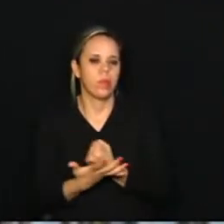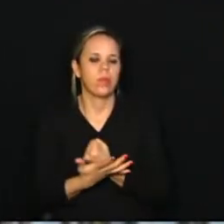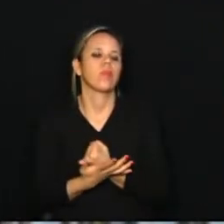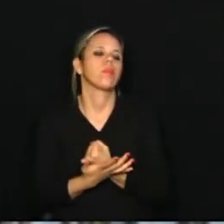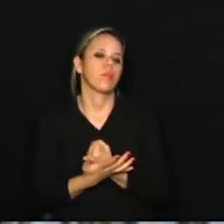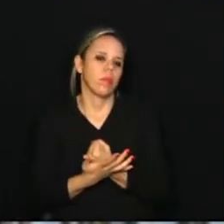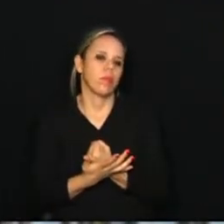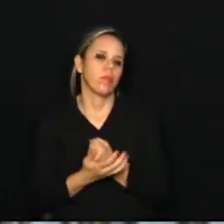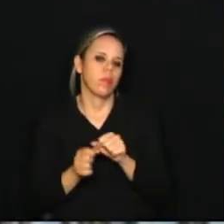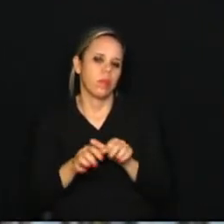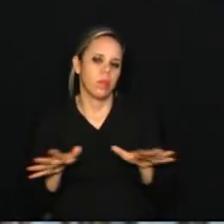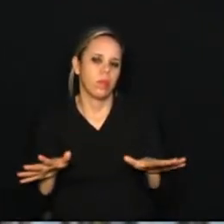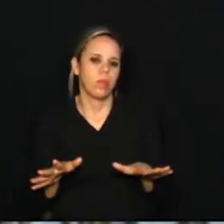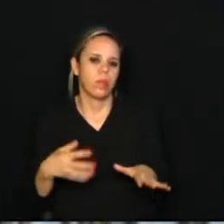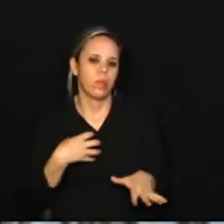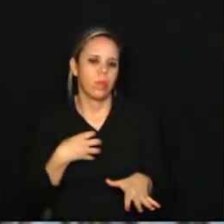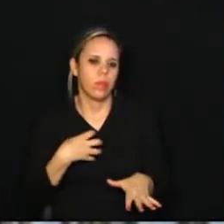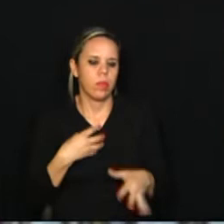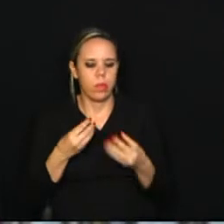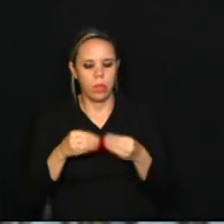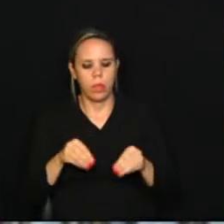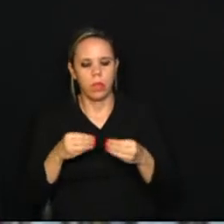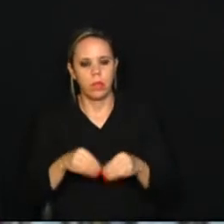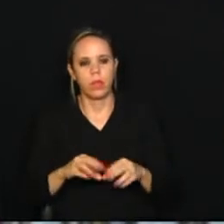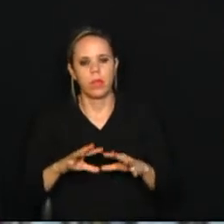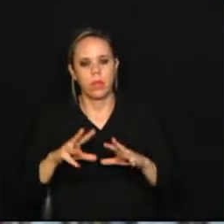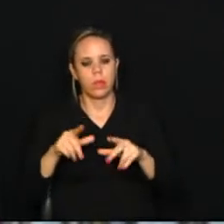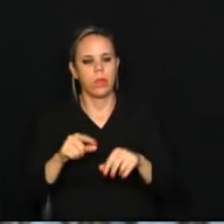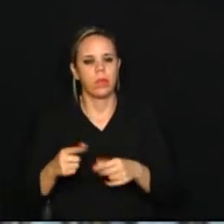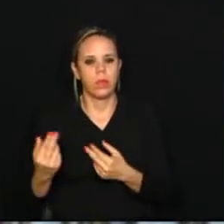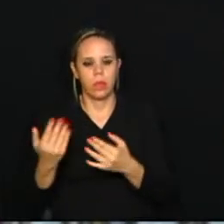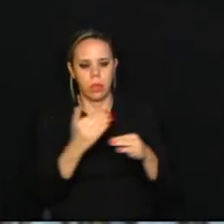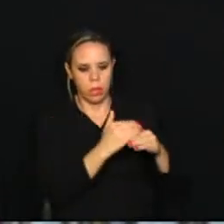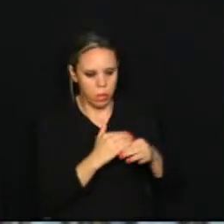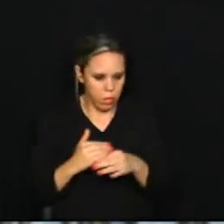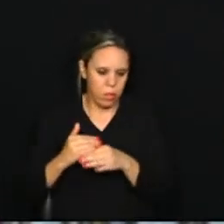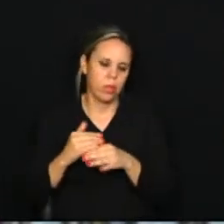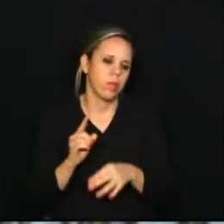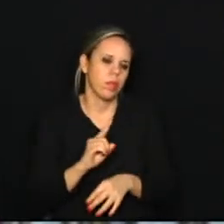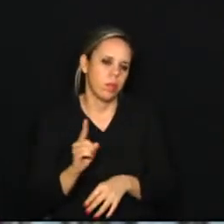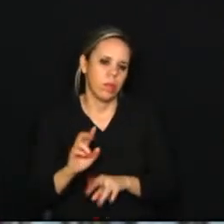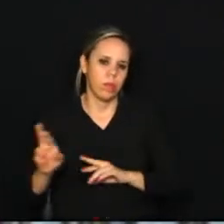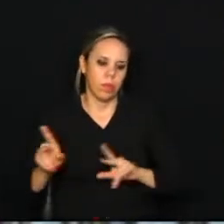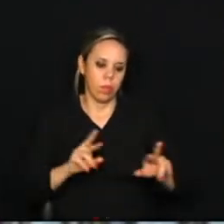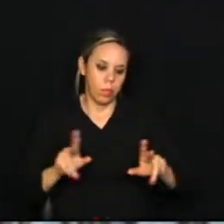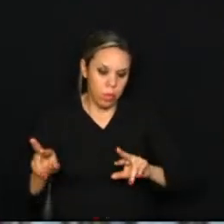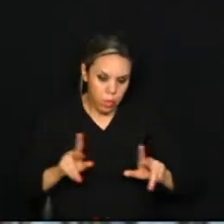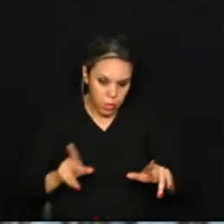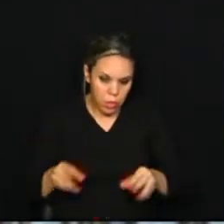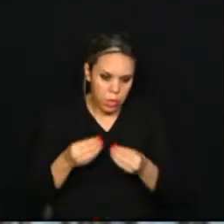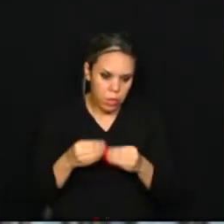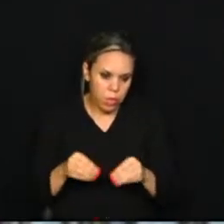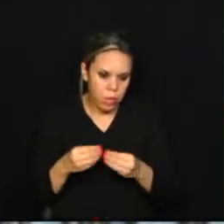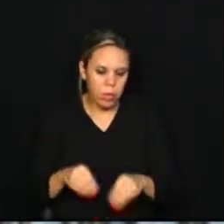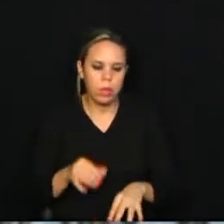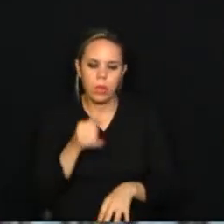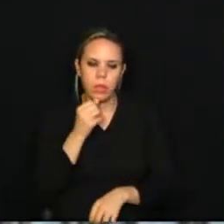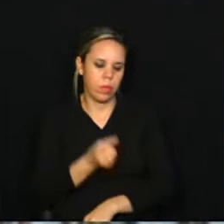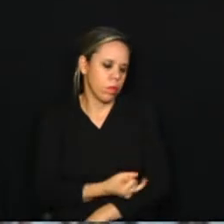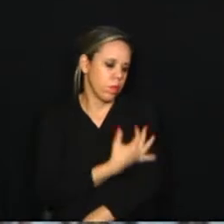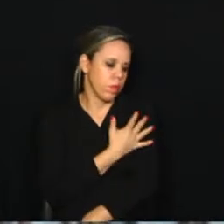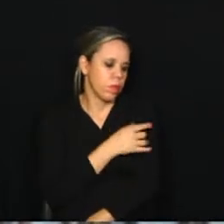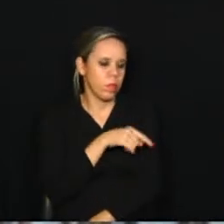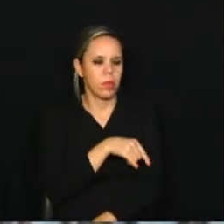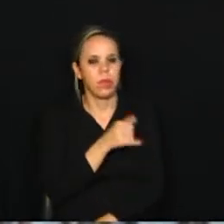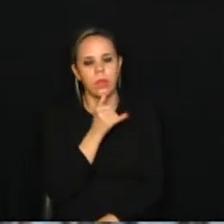distinta. Não foram todas impactadas igualmente, né? No ensino fundamental, por